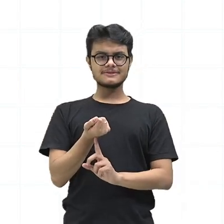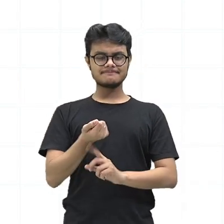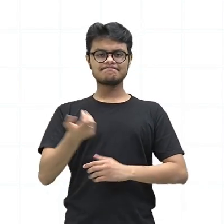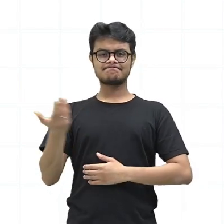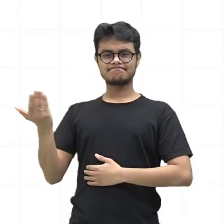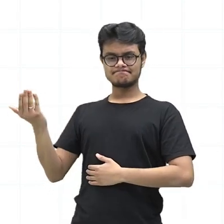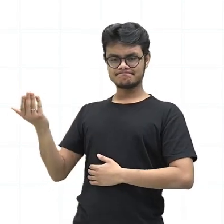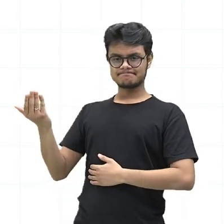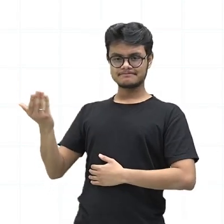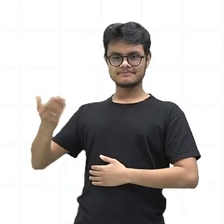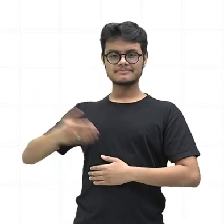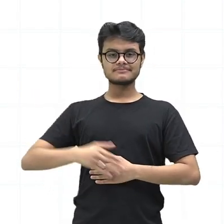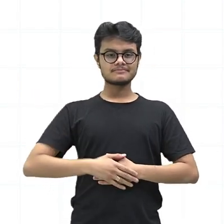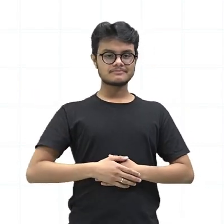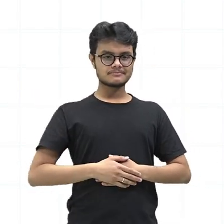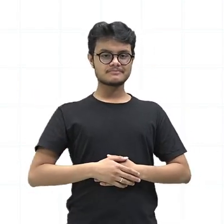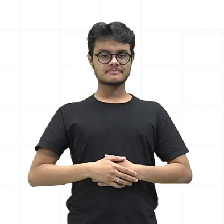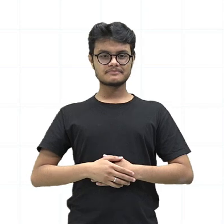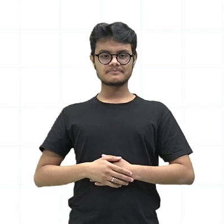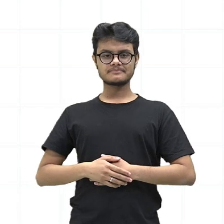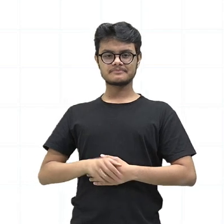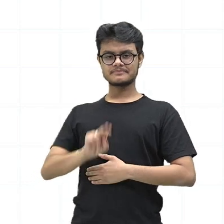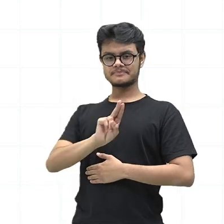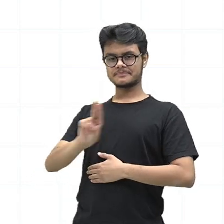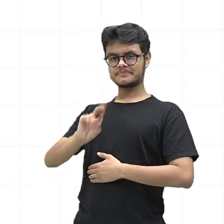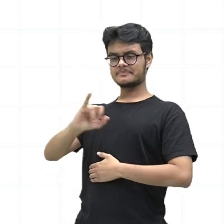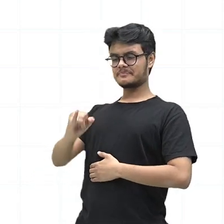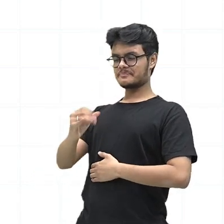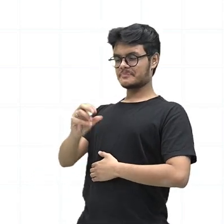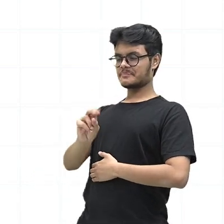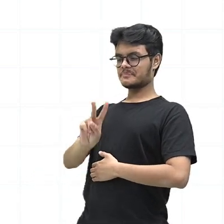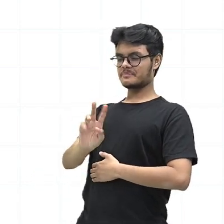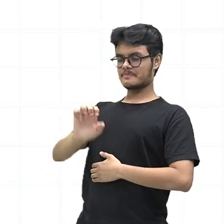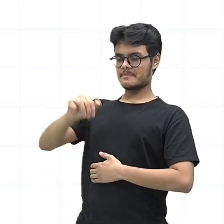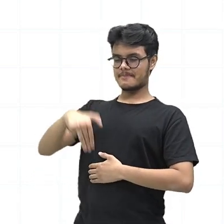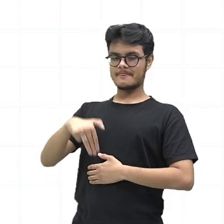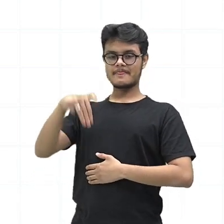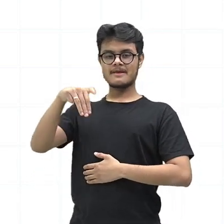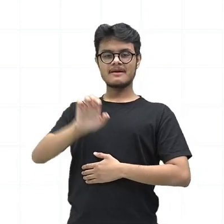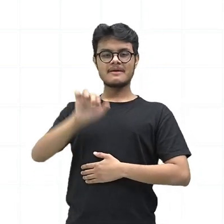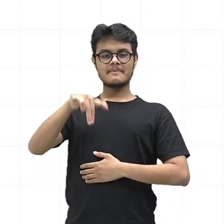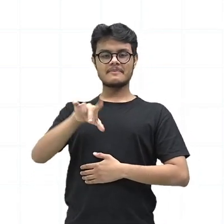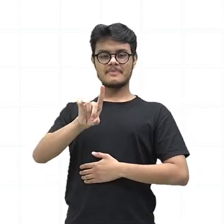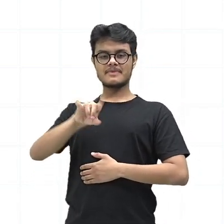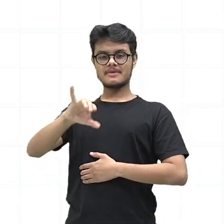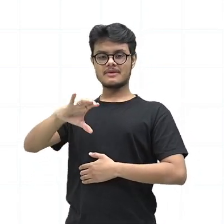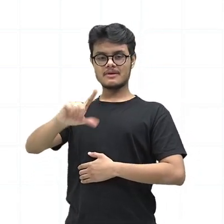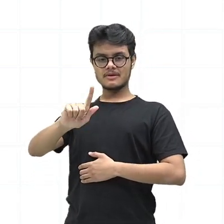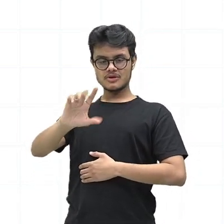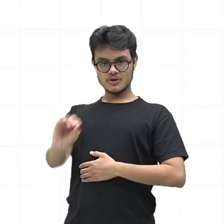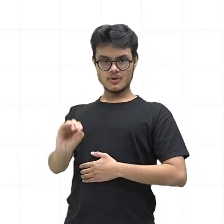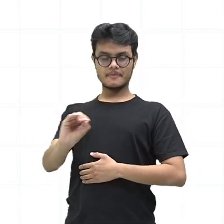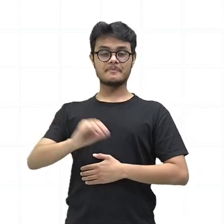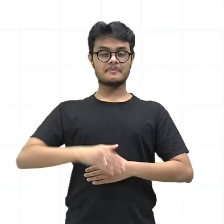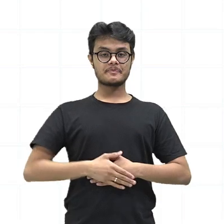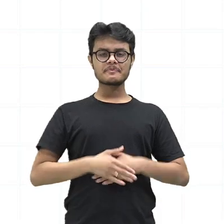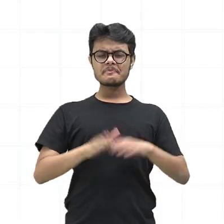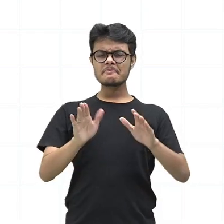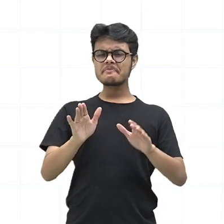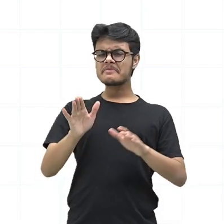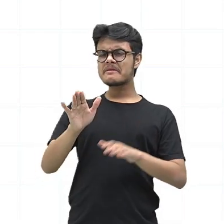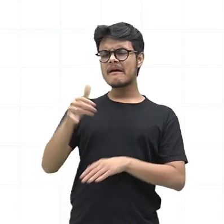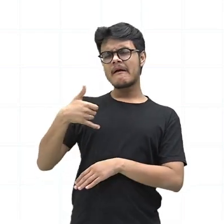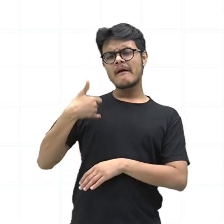que leva o nome de O Jovem Mendigo, que é uma pintura que ela é datada aí por volta de